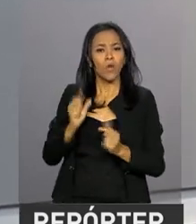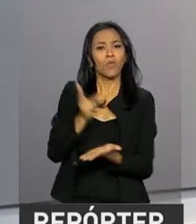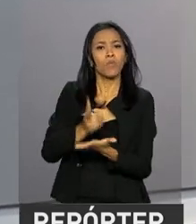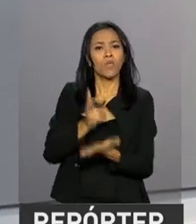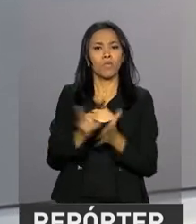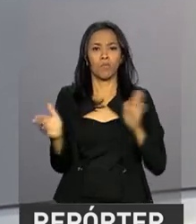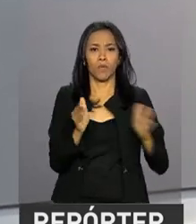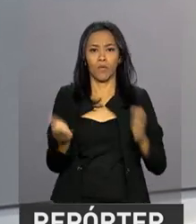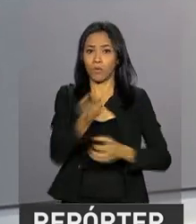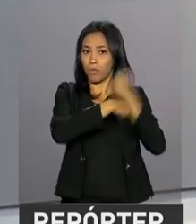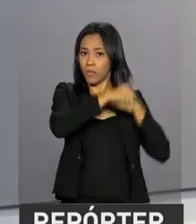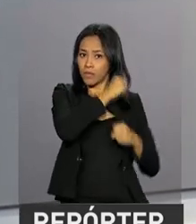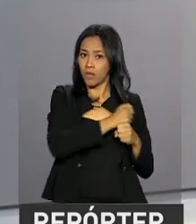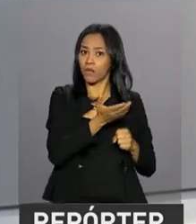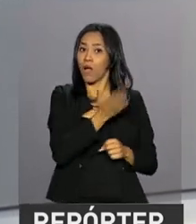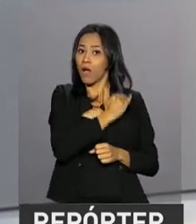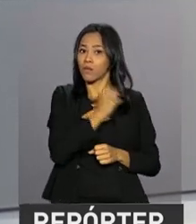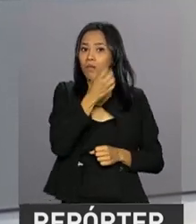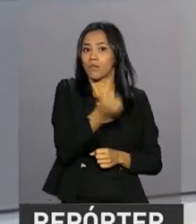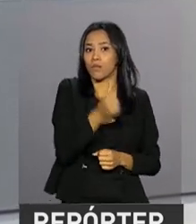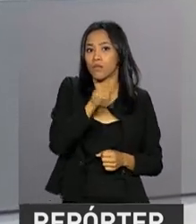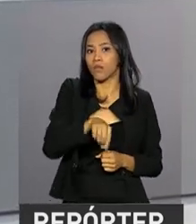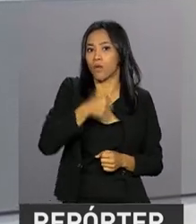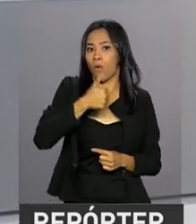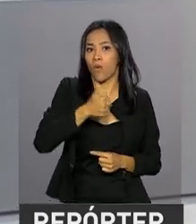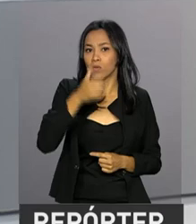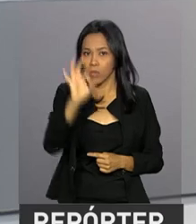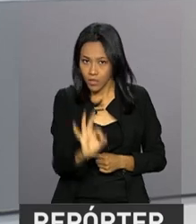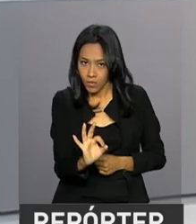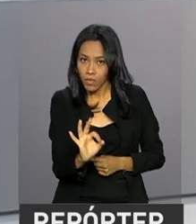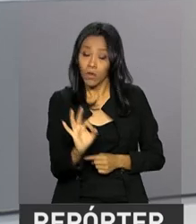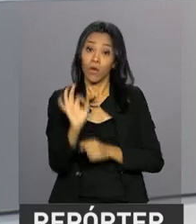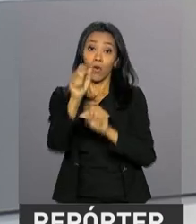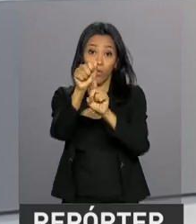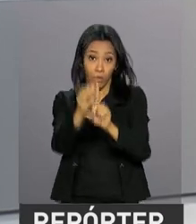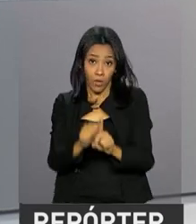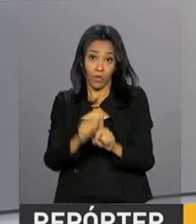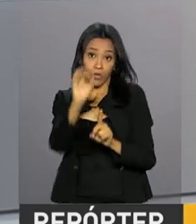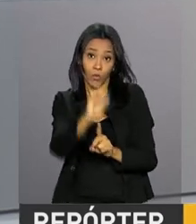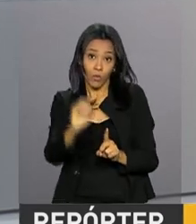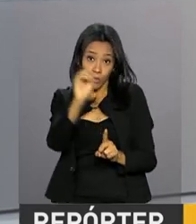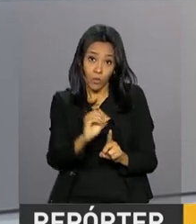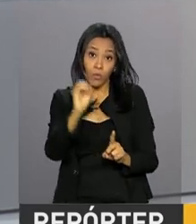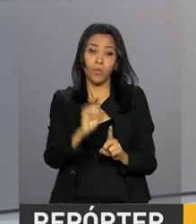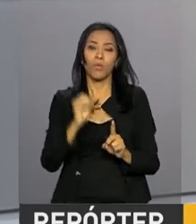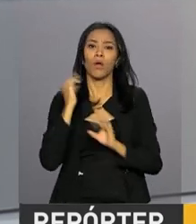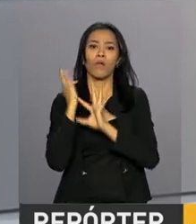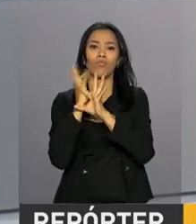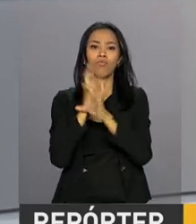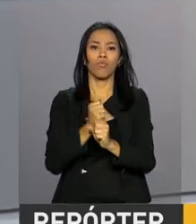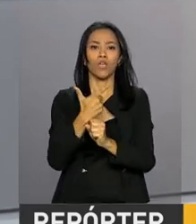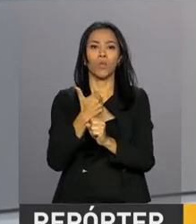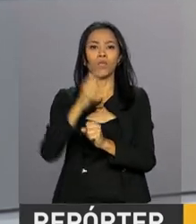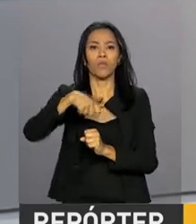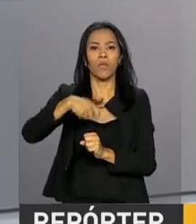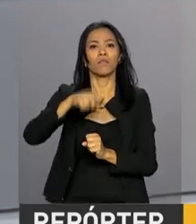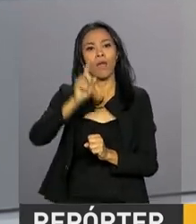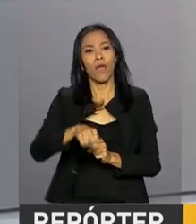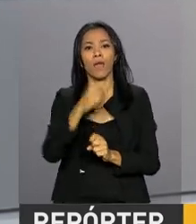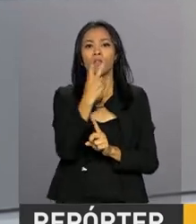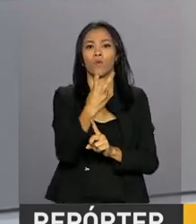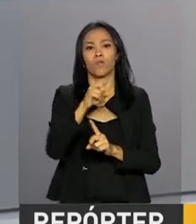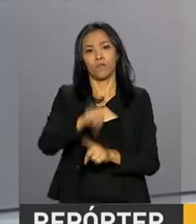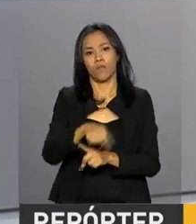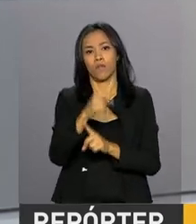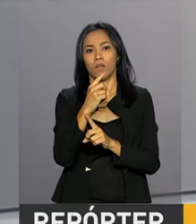quando ficou em 6,1 11% com o resultado de outubro a neve acumulada em 12 meses é de 2,71